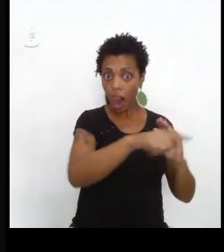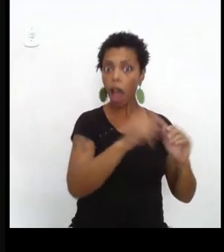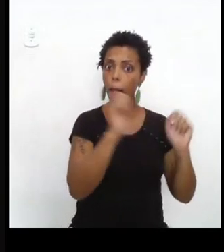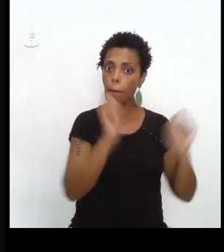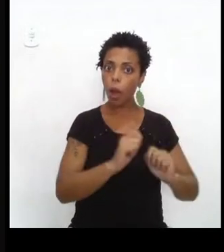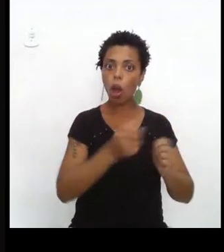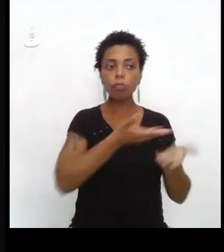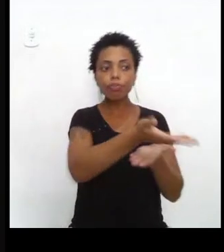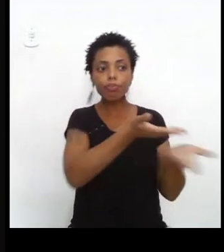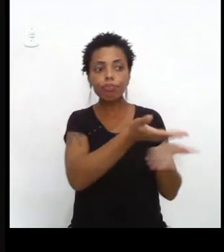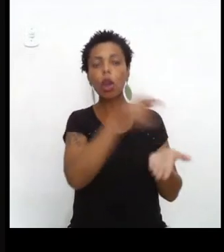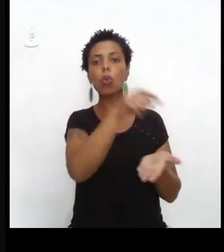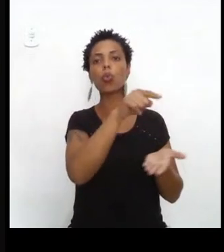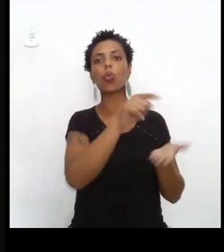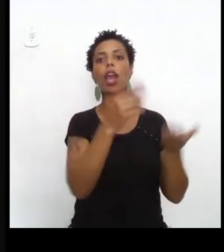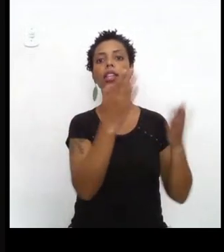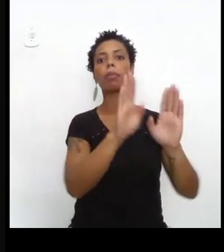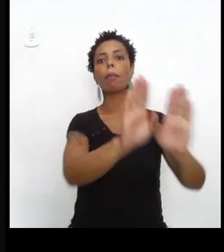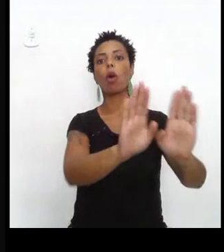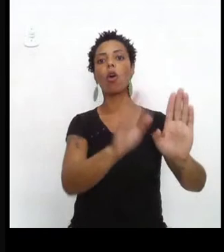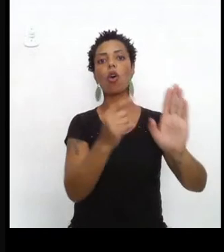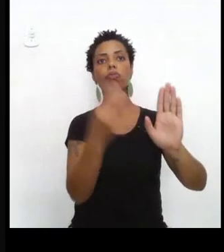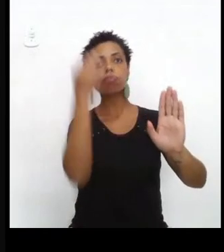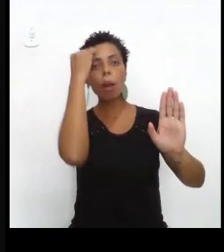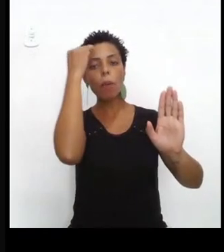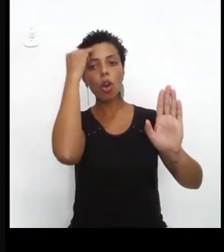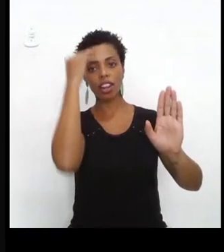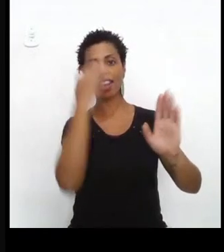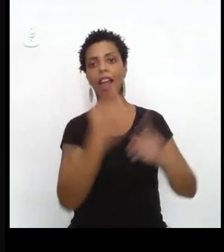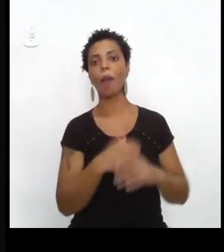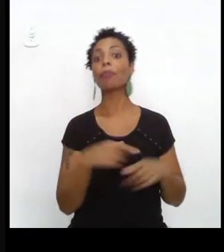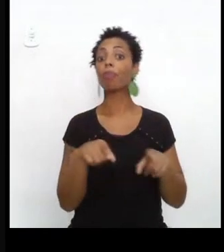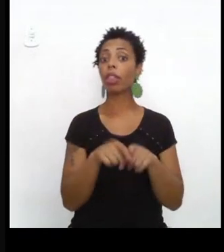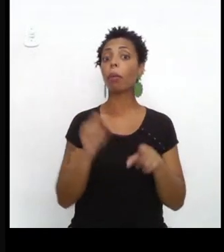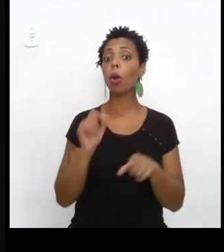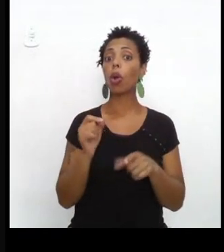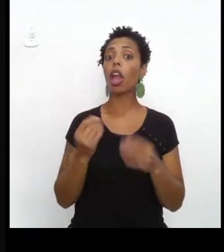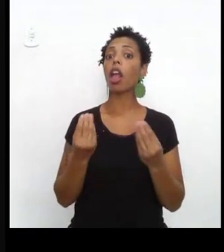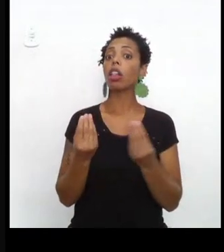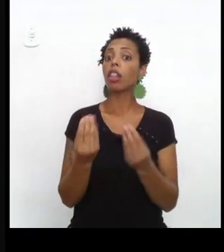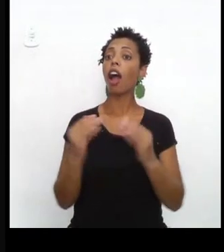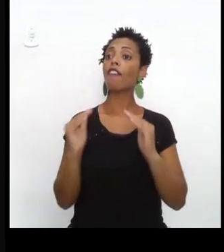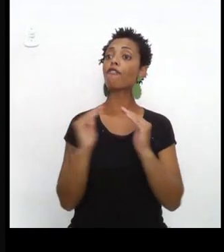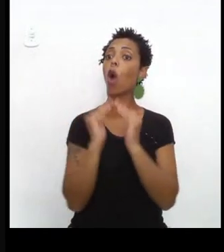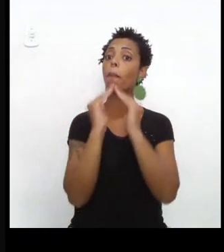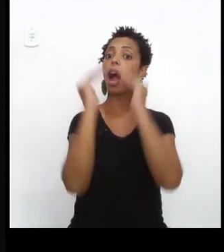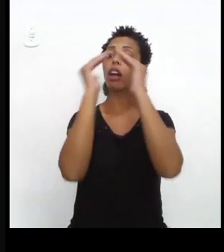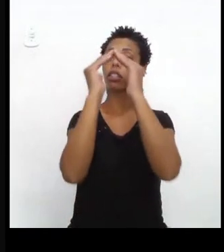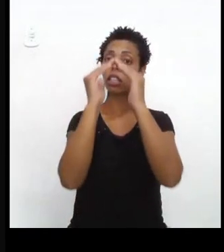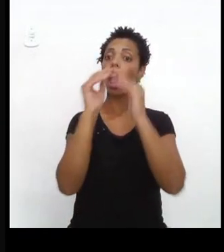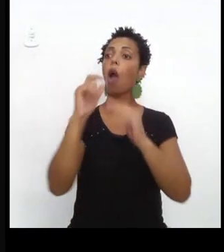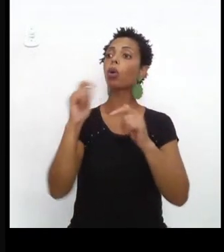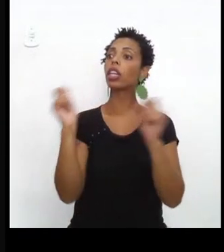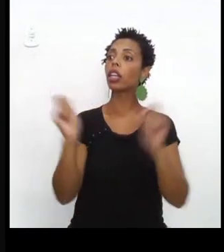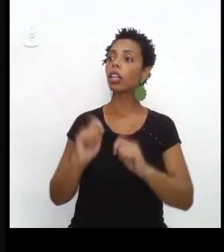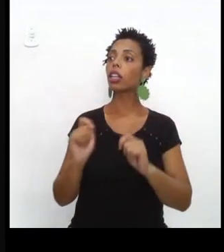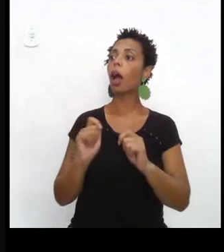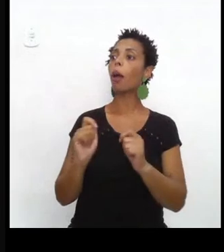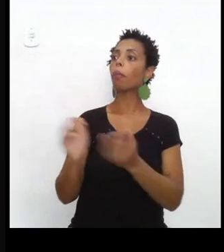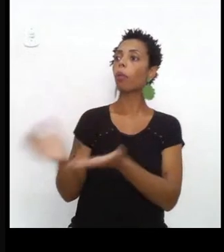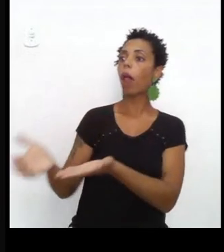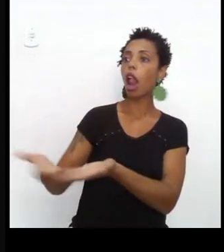não instâncias Delta formação onde reunir-se atenderem compreender importância destas é fácil